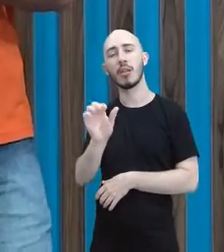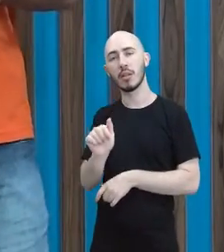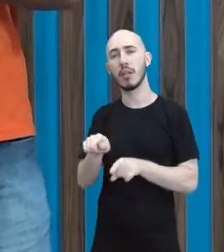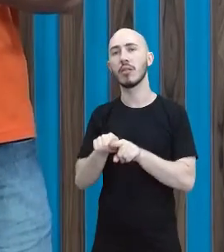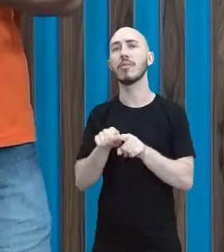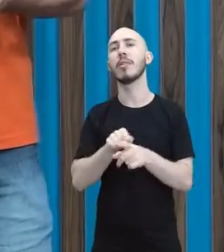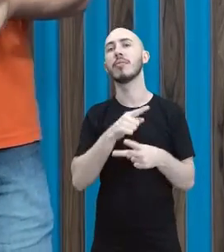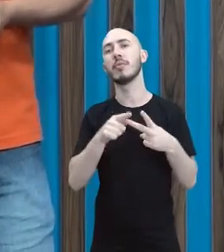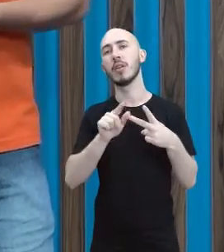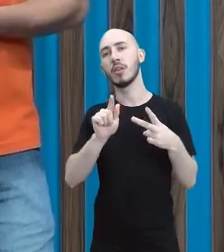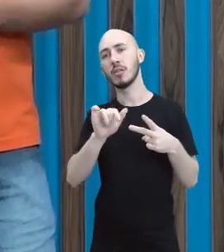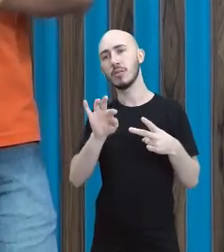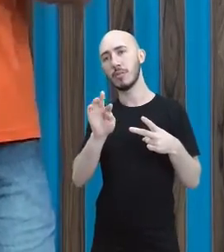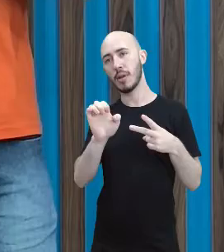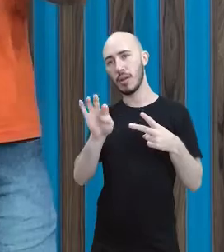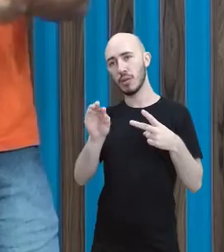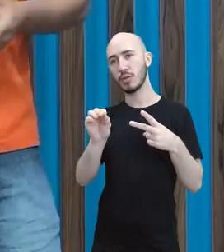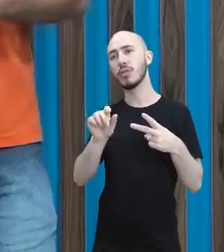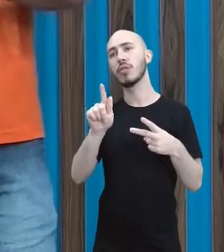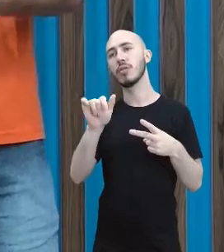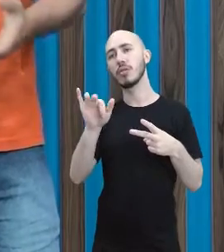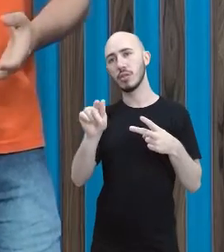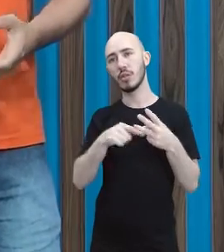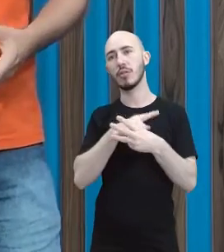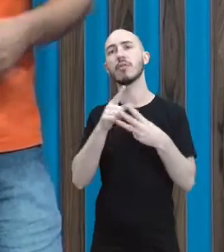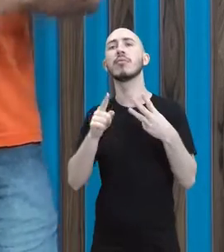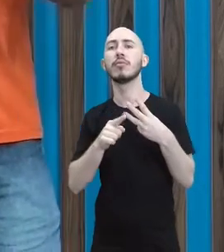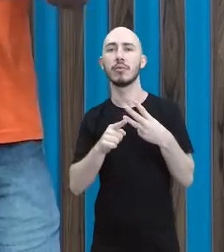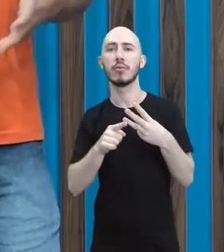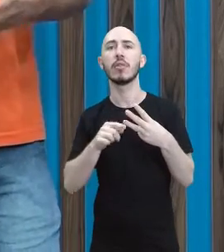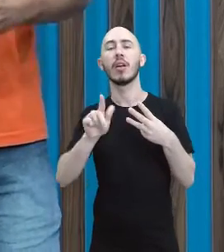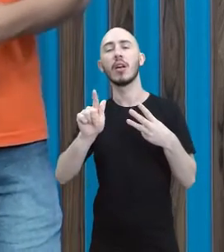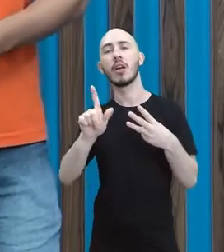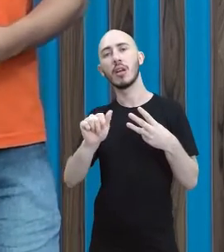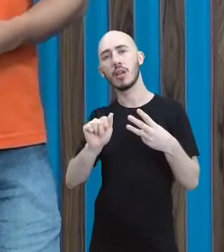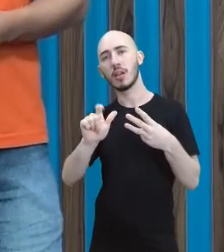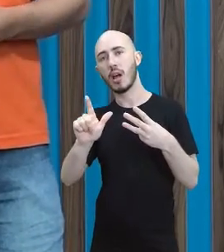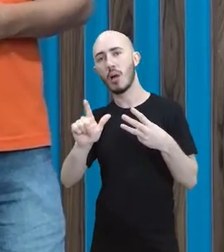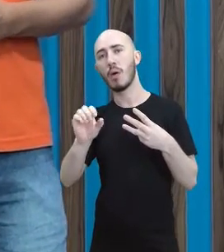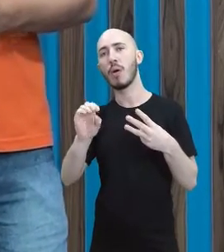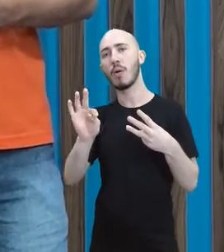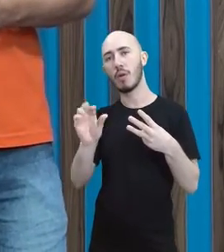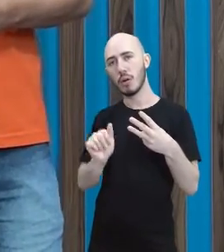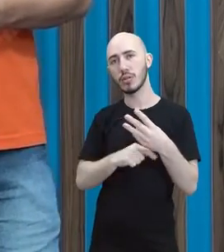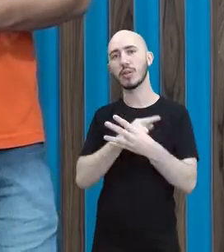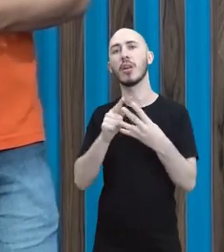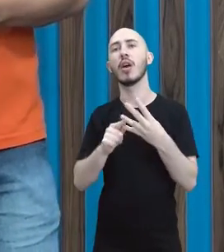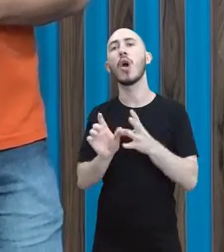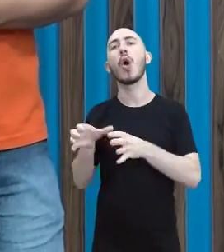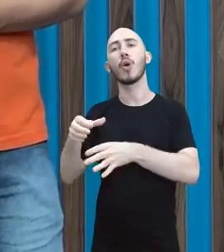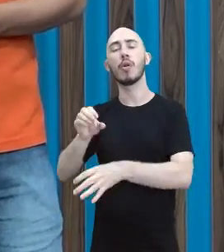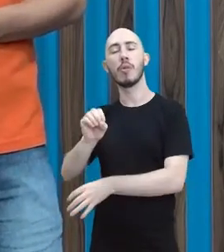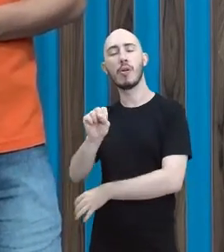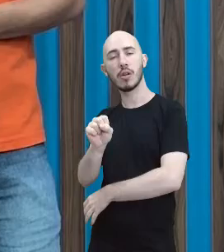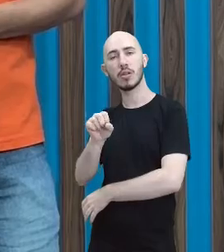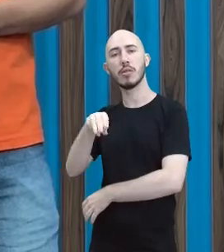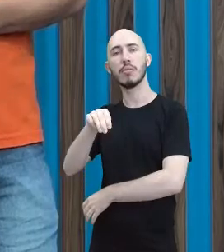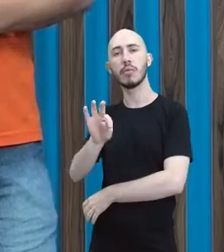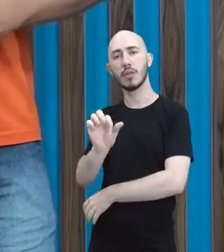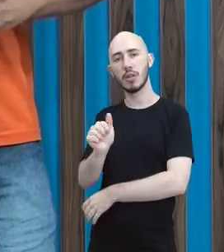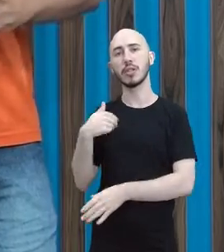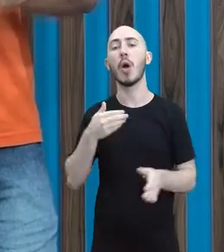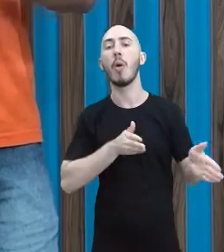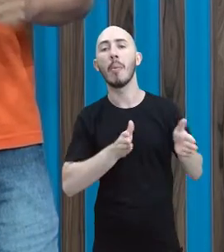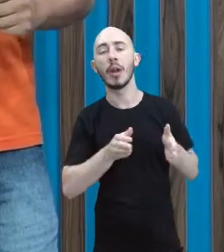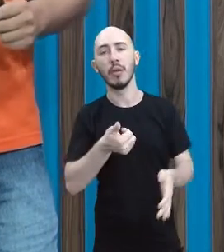Gal Costa, os Mutantes, né, que tinha lá a Rita Lee, entre outros músicos, participaram de um movimento muito rico ali na década de 60,